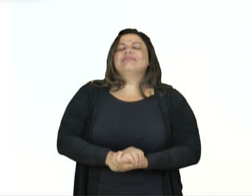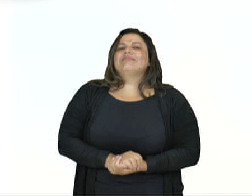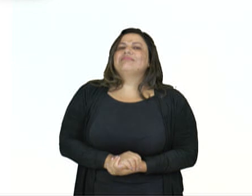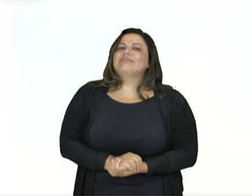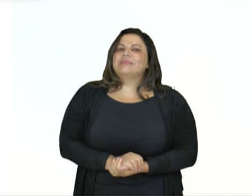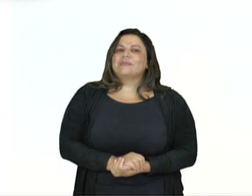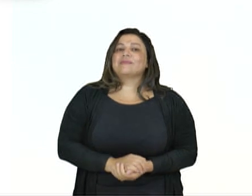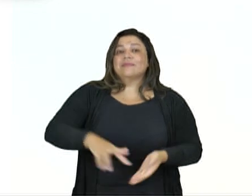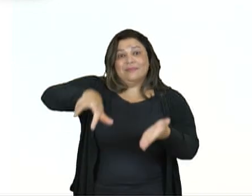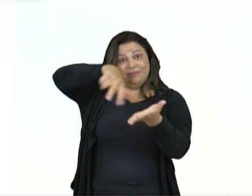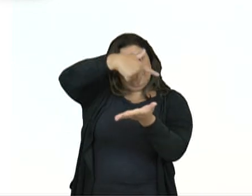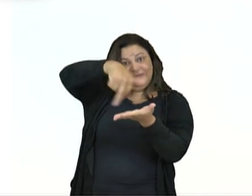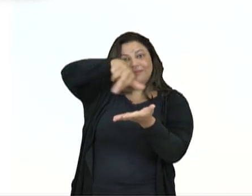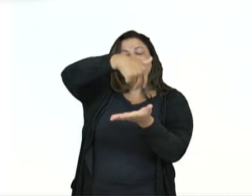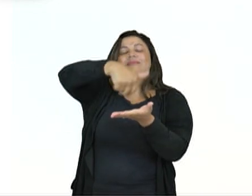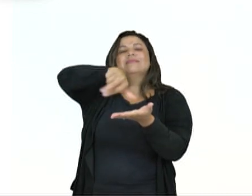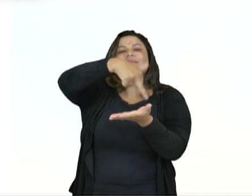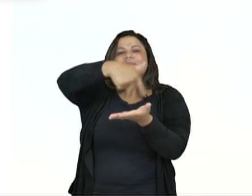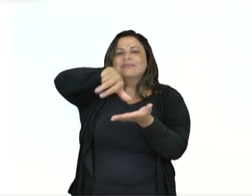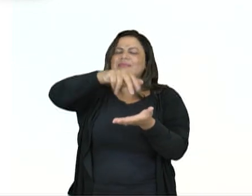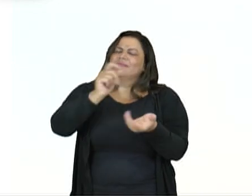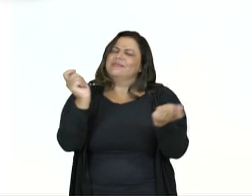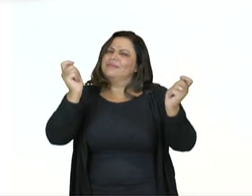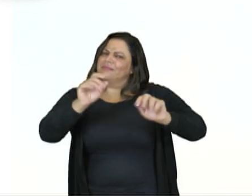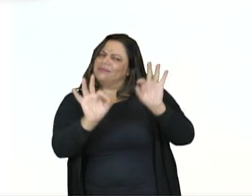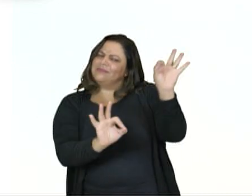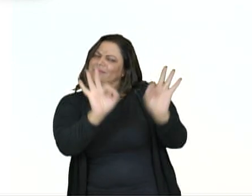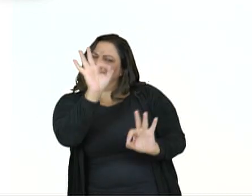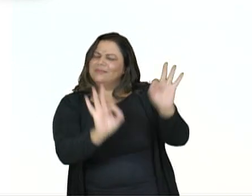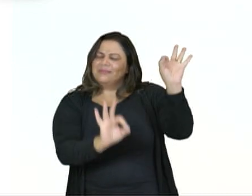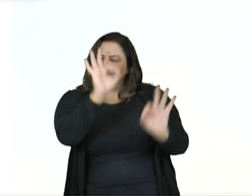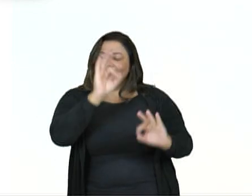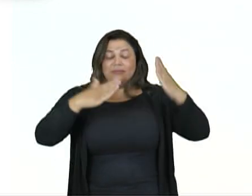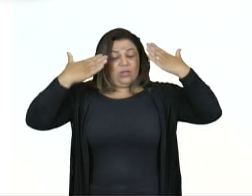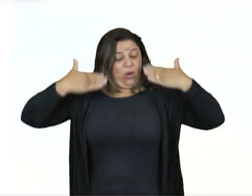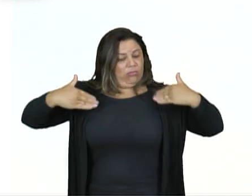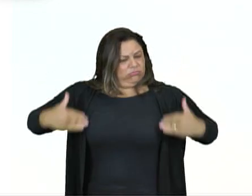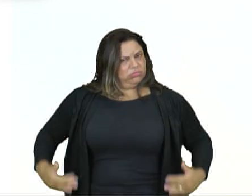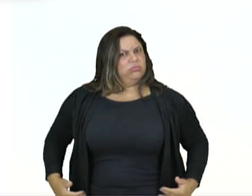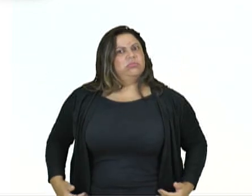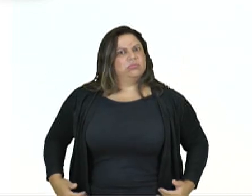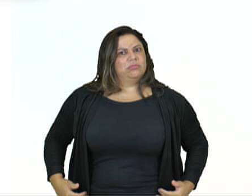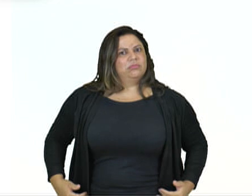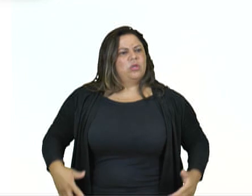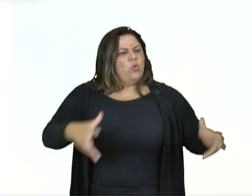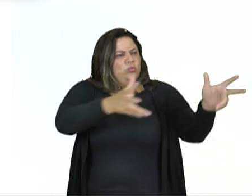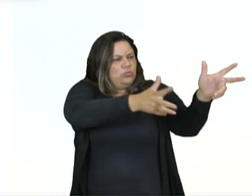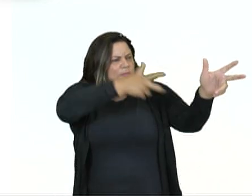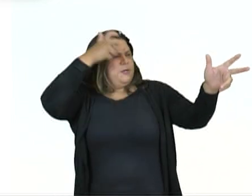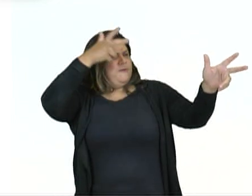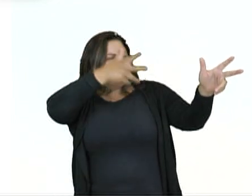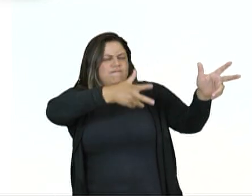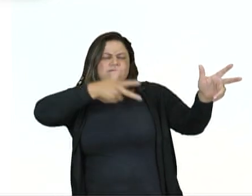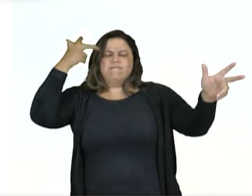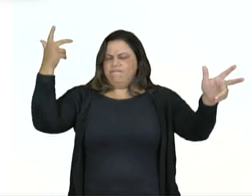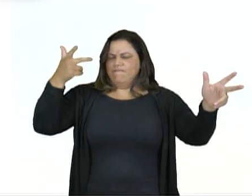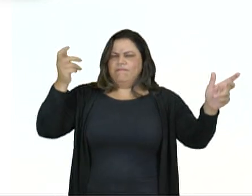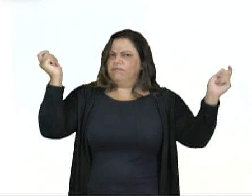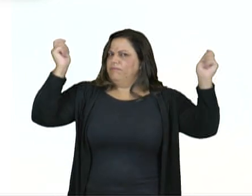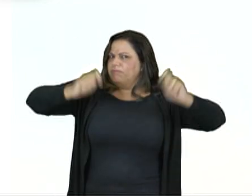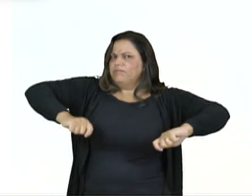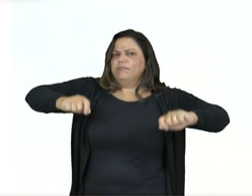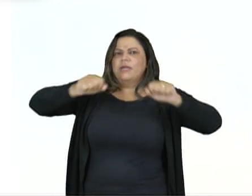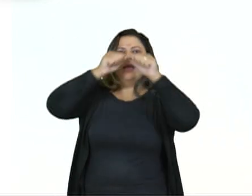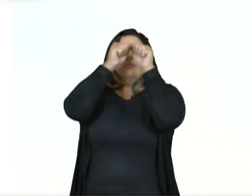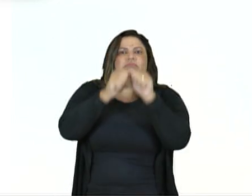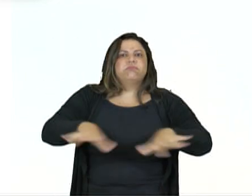As danças preparavam fisicamente os guerreiros e sempre eram feitas em grupos. A dança era muito difundida